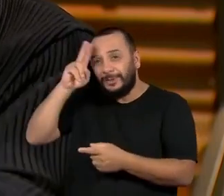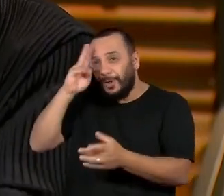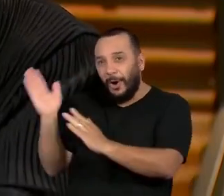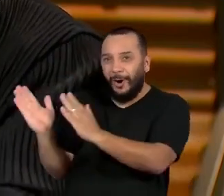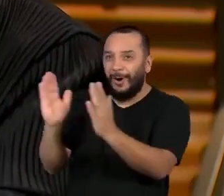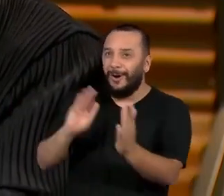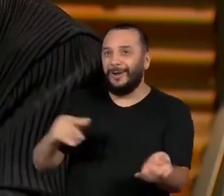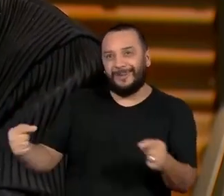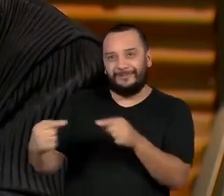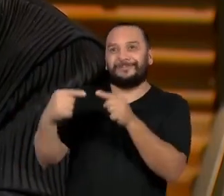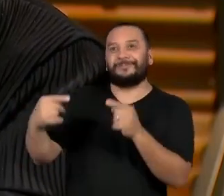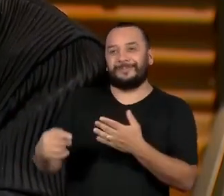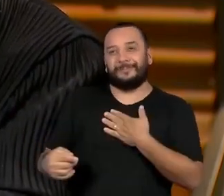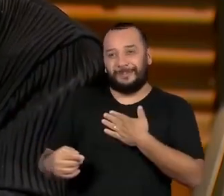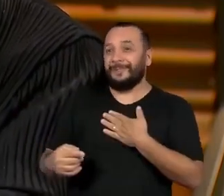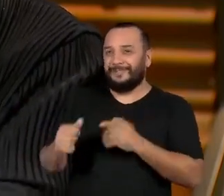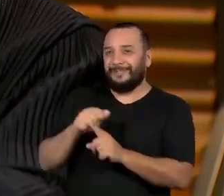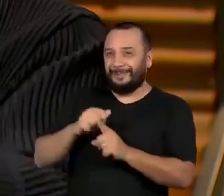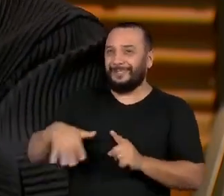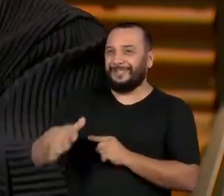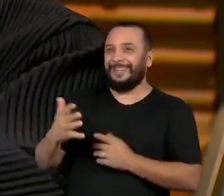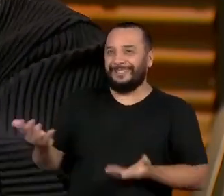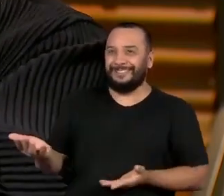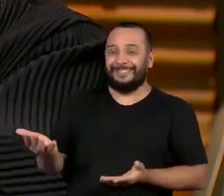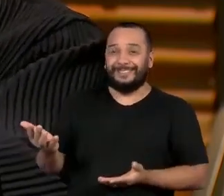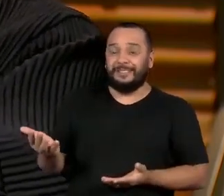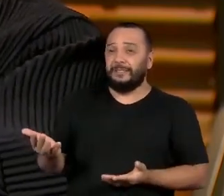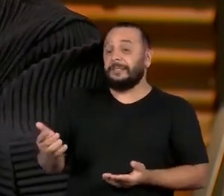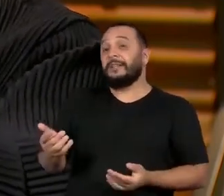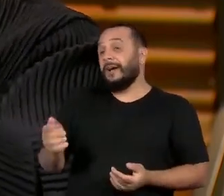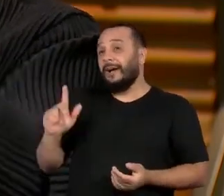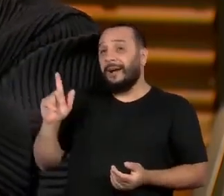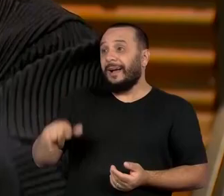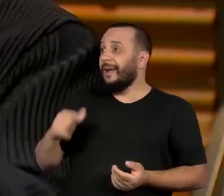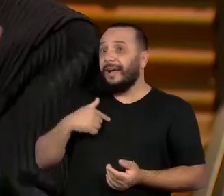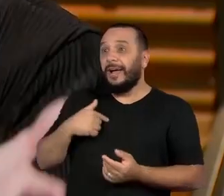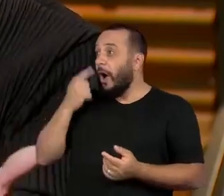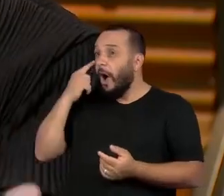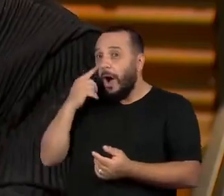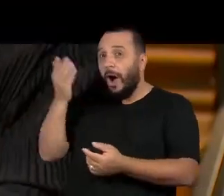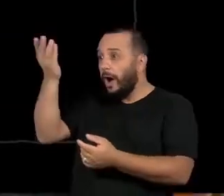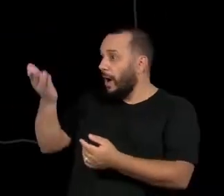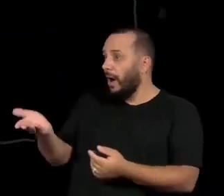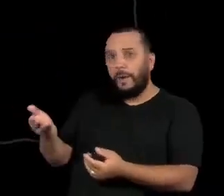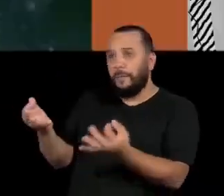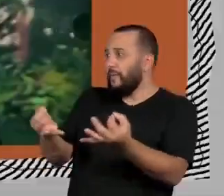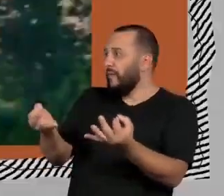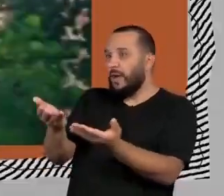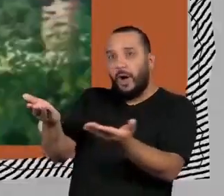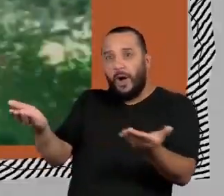que é o papel do museu na sociedade. É, entendeu? É aquele armário especial que você mostra o que você tem de melhor.